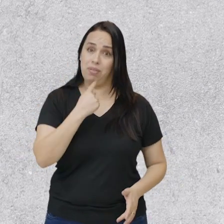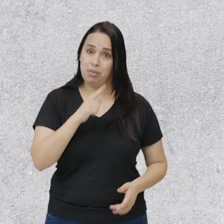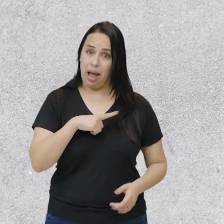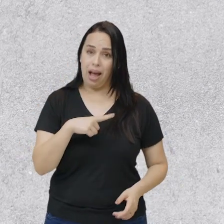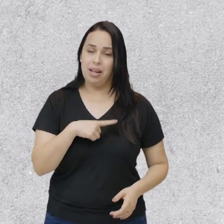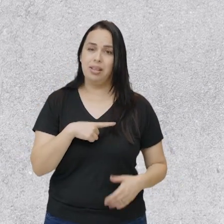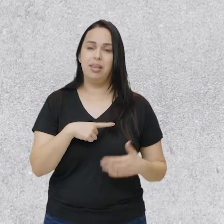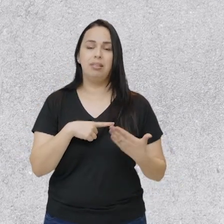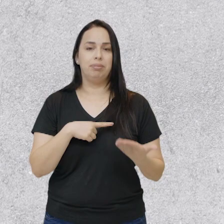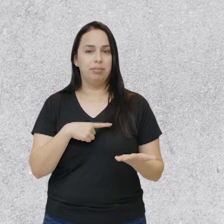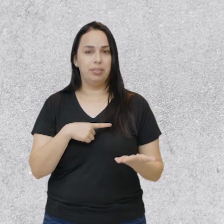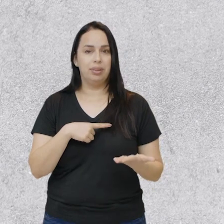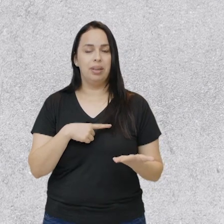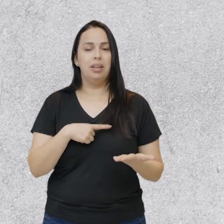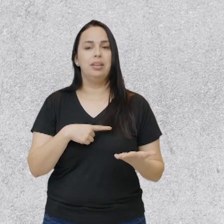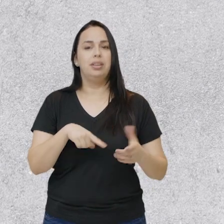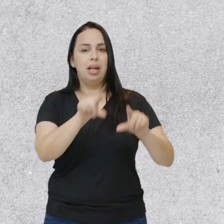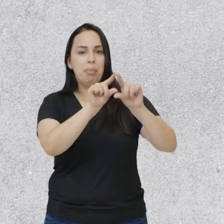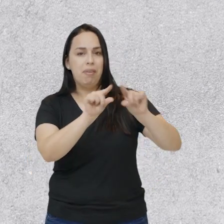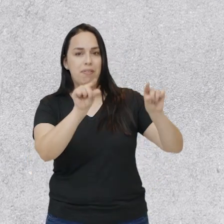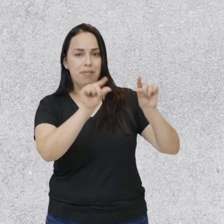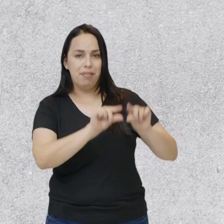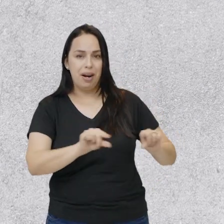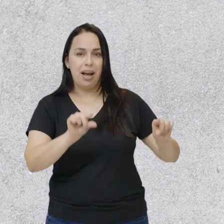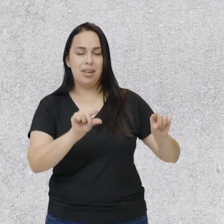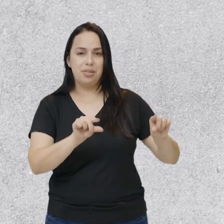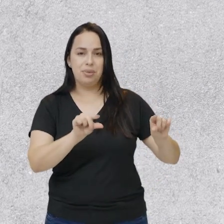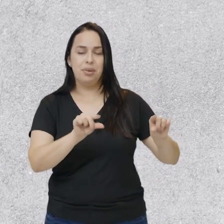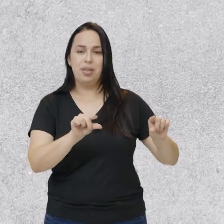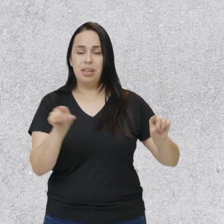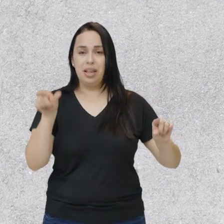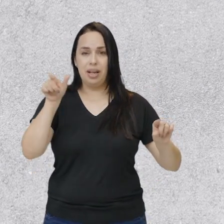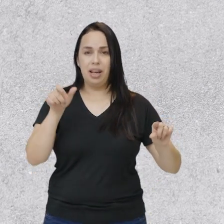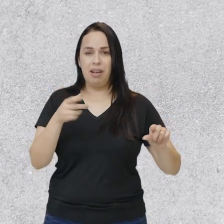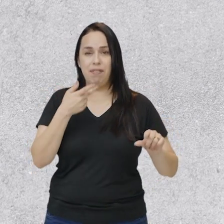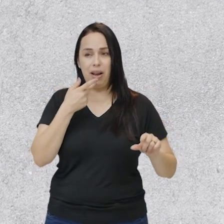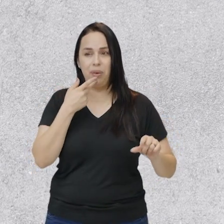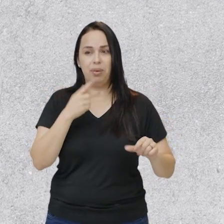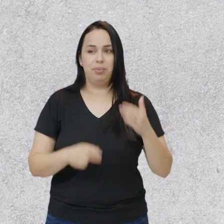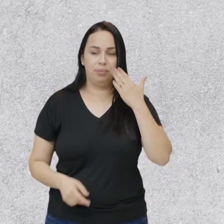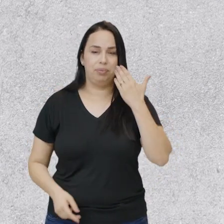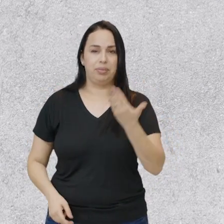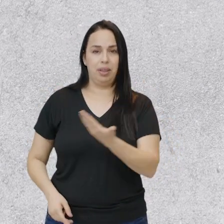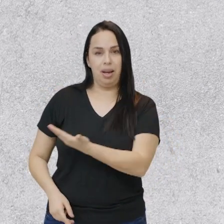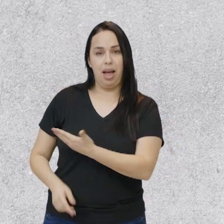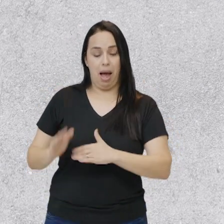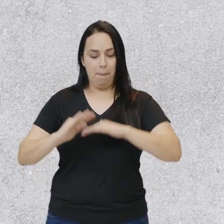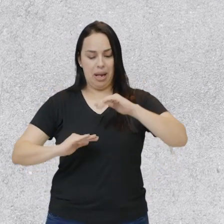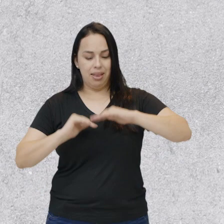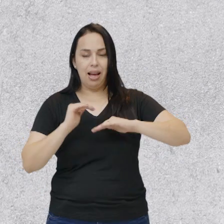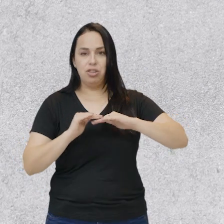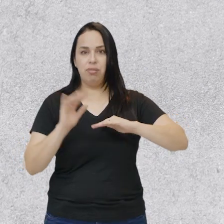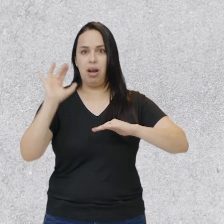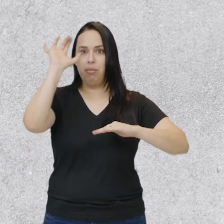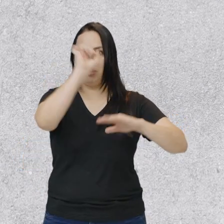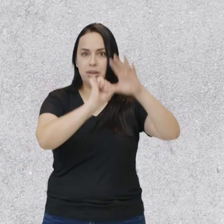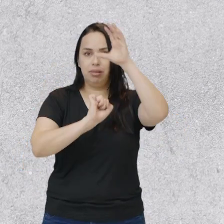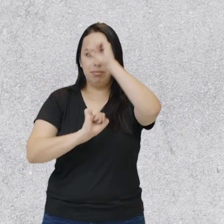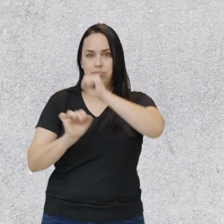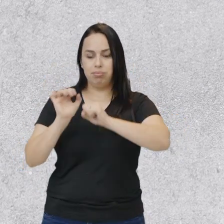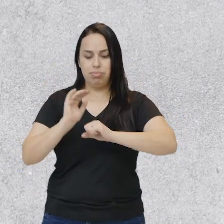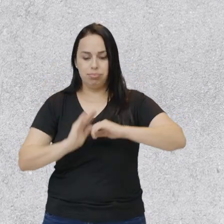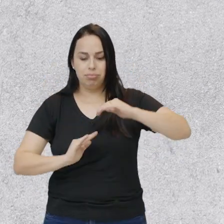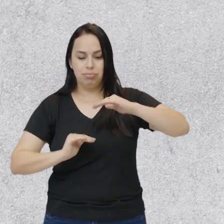de teleatendimento. Separei também uma frase muito bacana que o Gustavo falou: a habilidade é construída. Isso